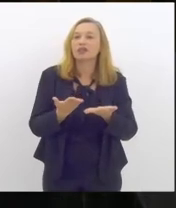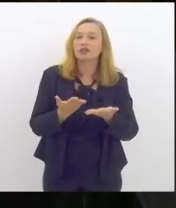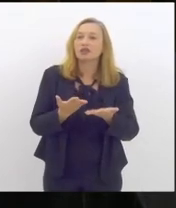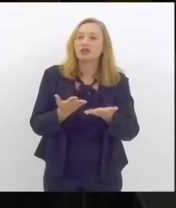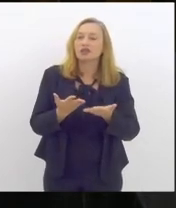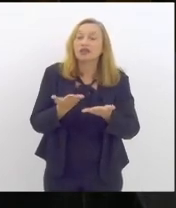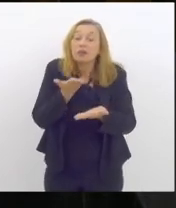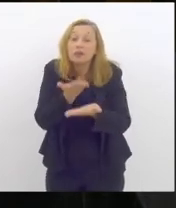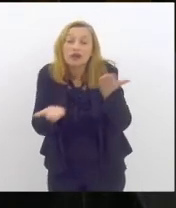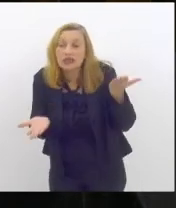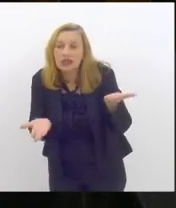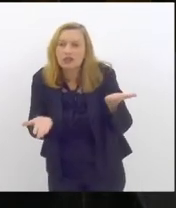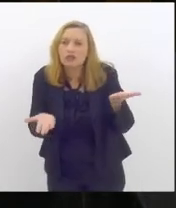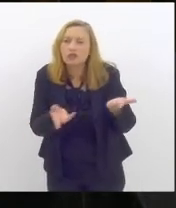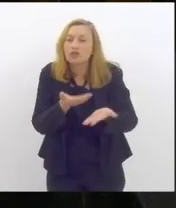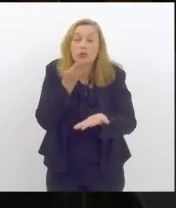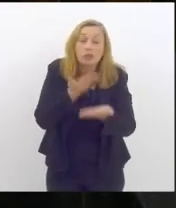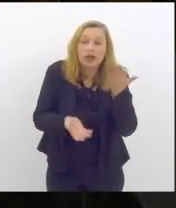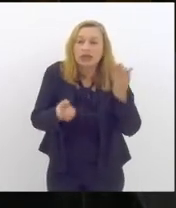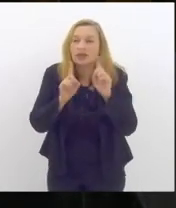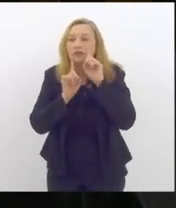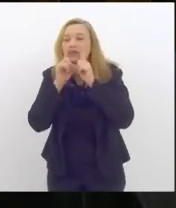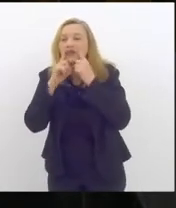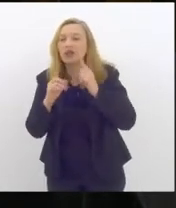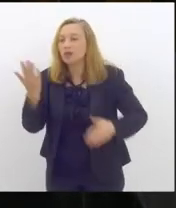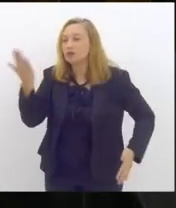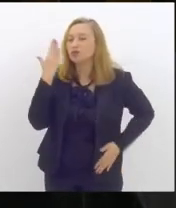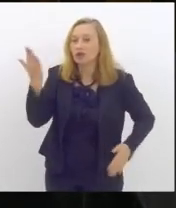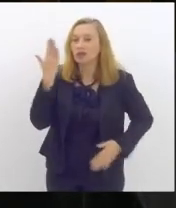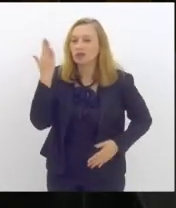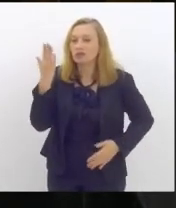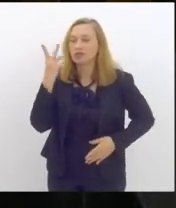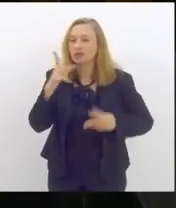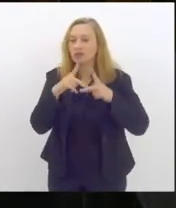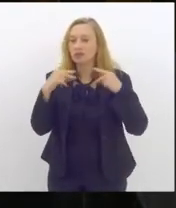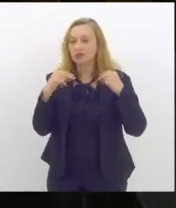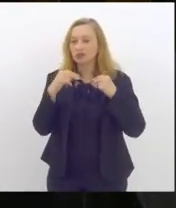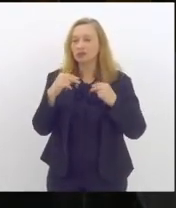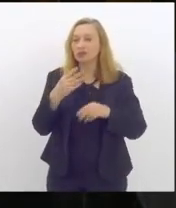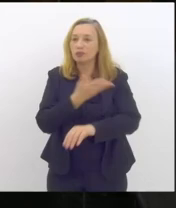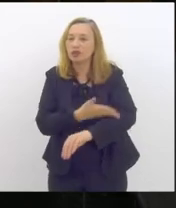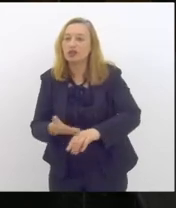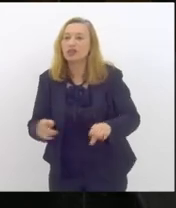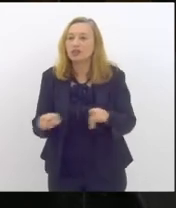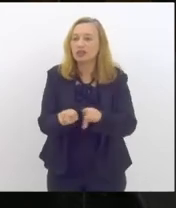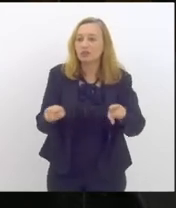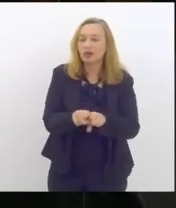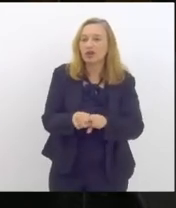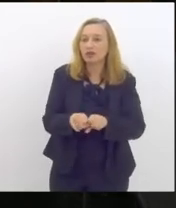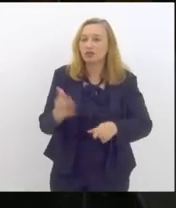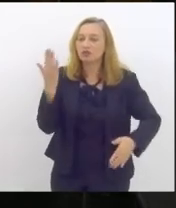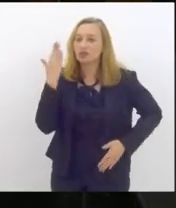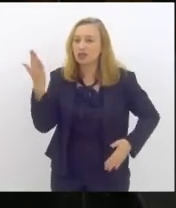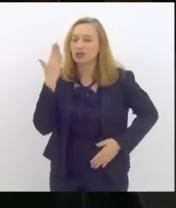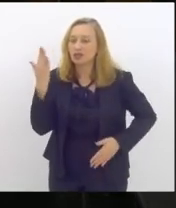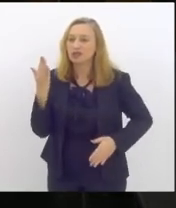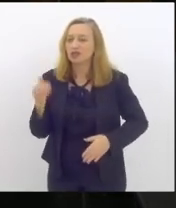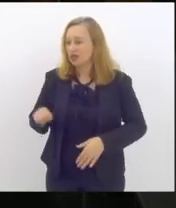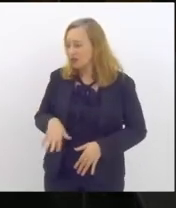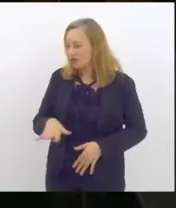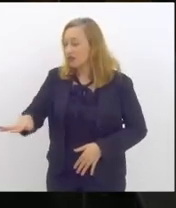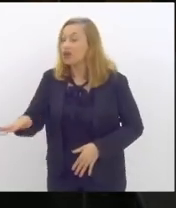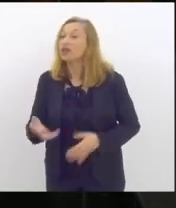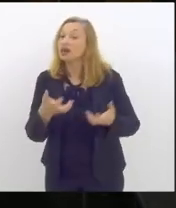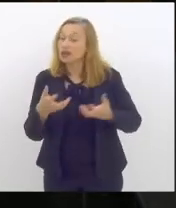está sendo perdida nós estamos perdendo Mari capuz de vagabundo de colarinho branco e para os vagabundos do Comando Vermelho mais uma